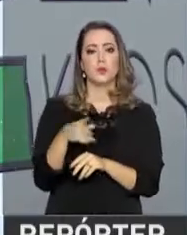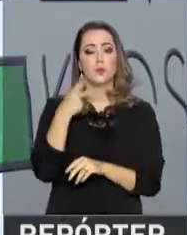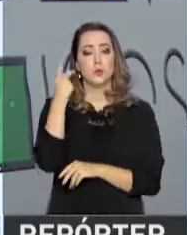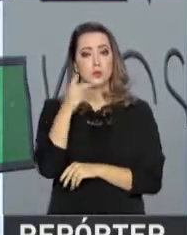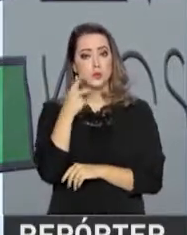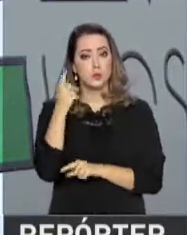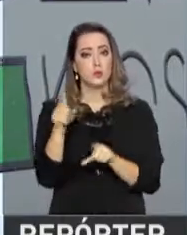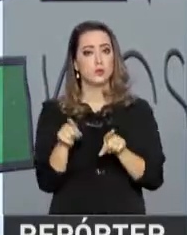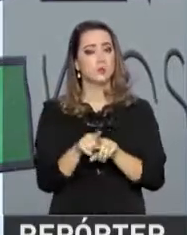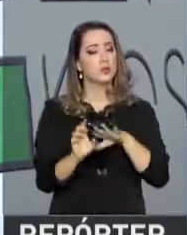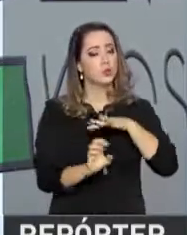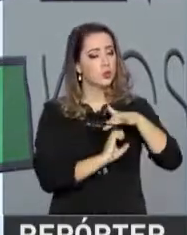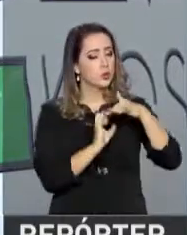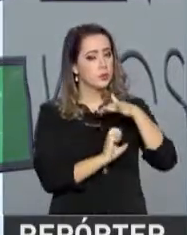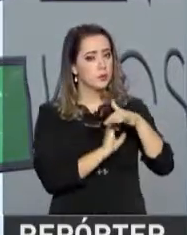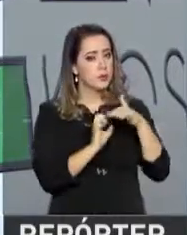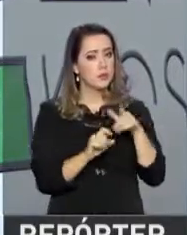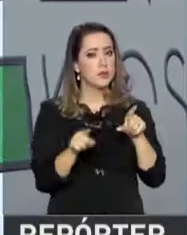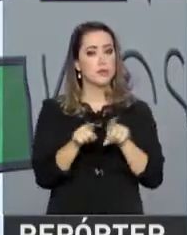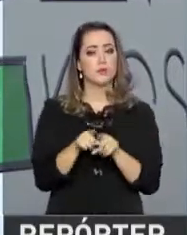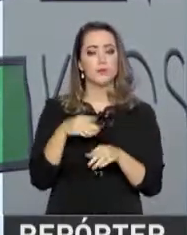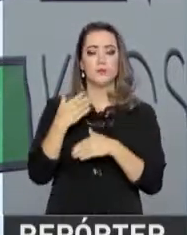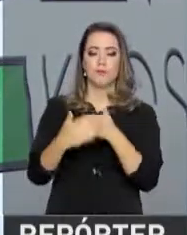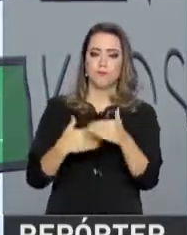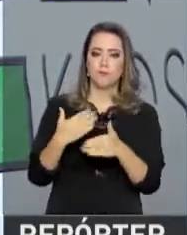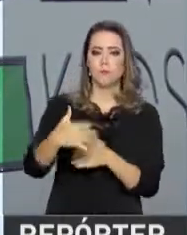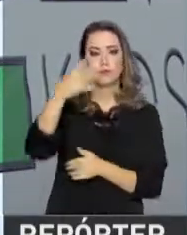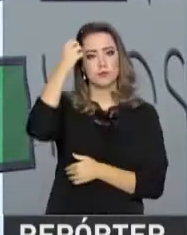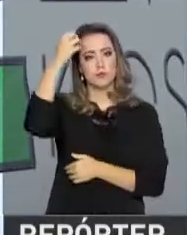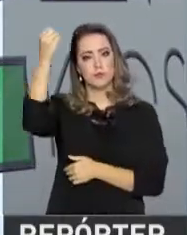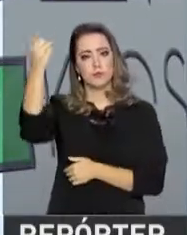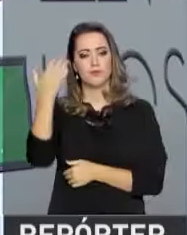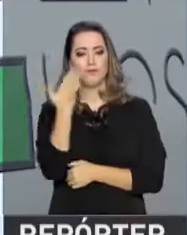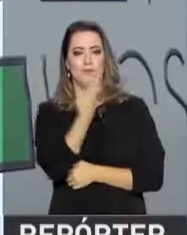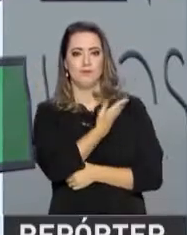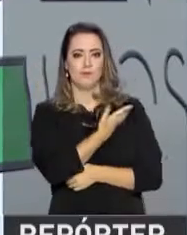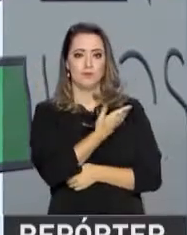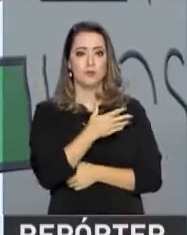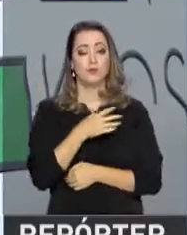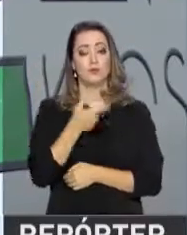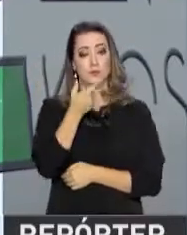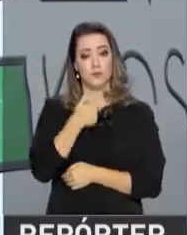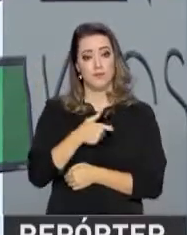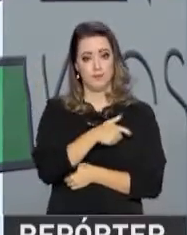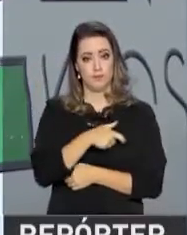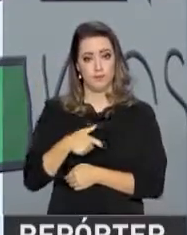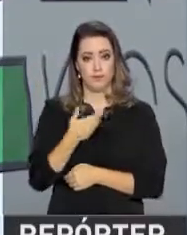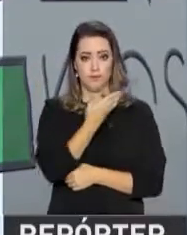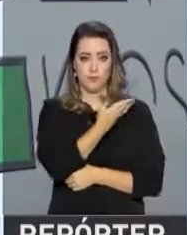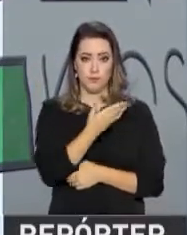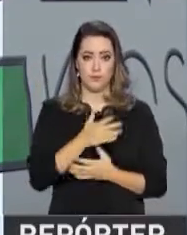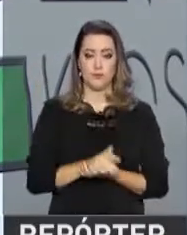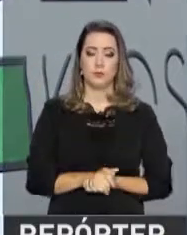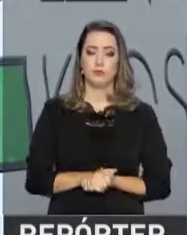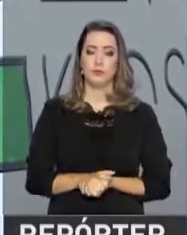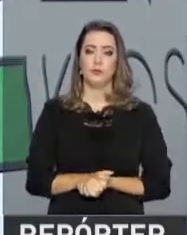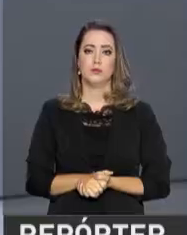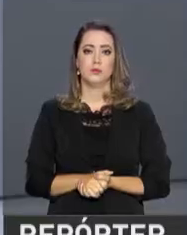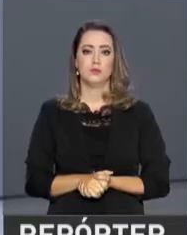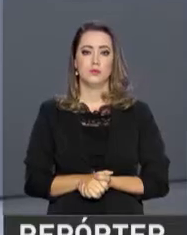e empresariais durante a viagem de davos na suíça junto pedro neto para tv